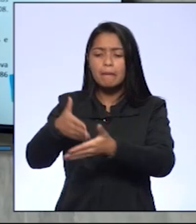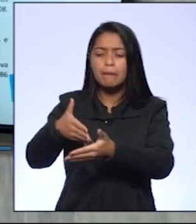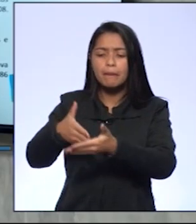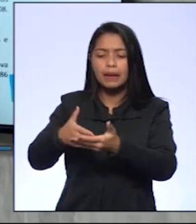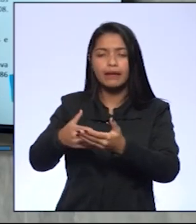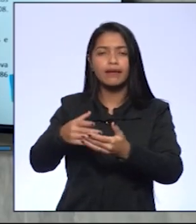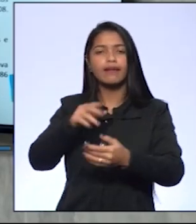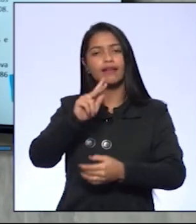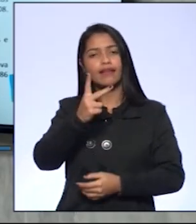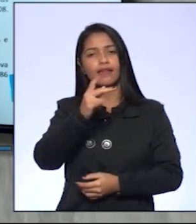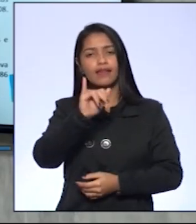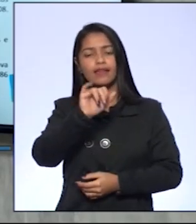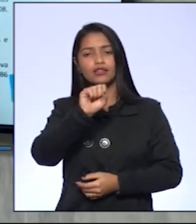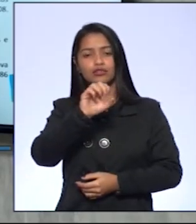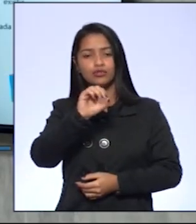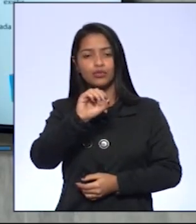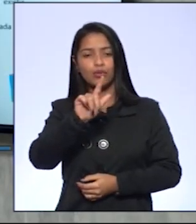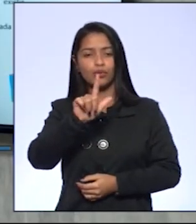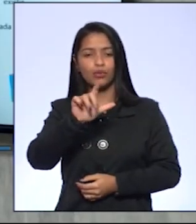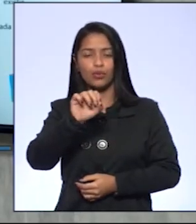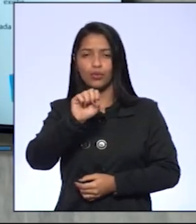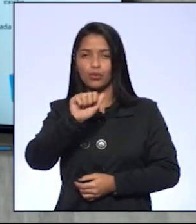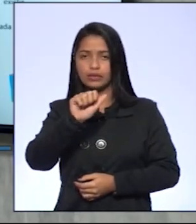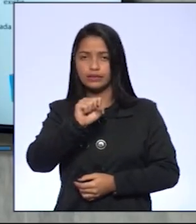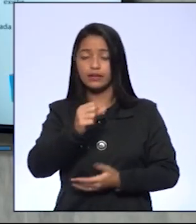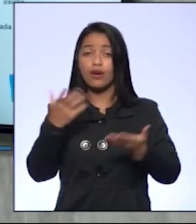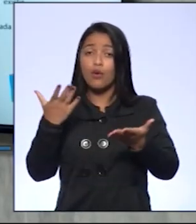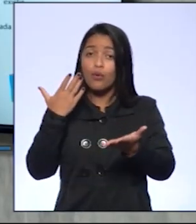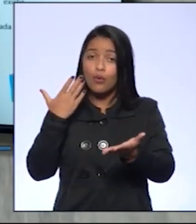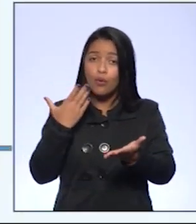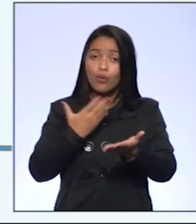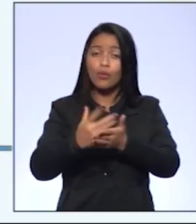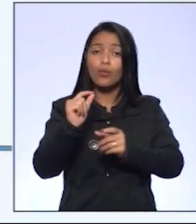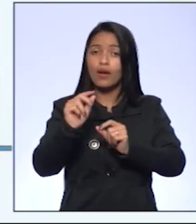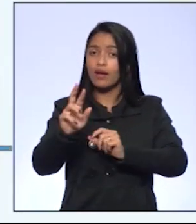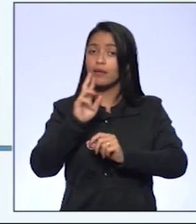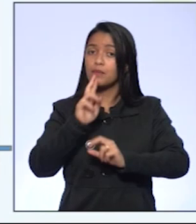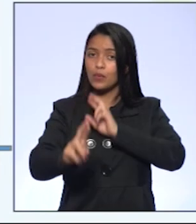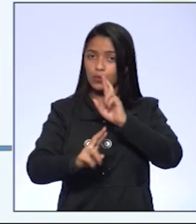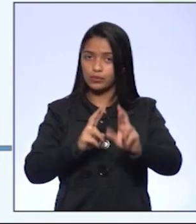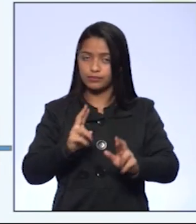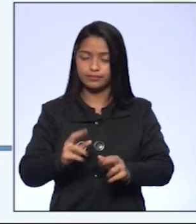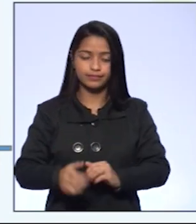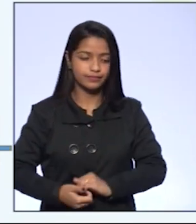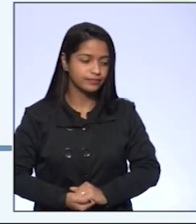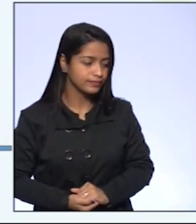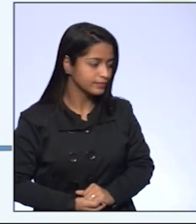Tá certo? Vamos começar agora, então, a responder. De acordo com as informações presentes